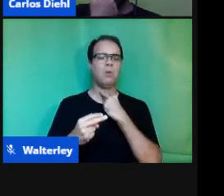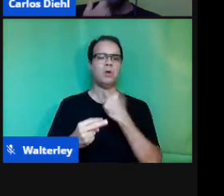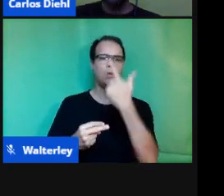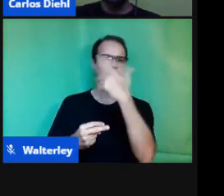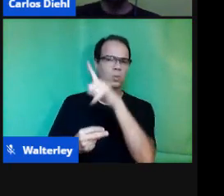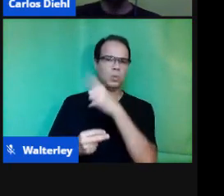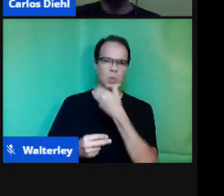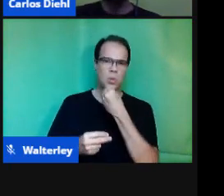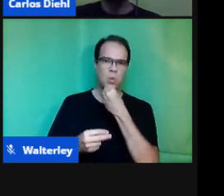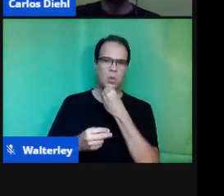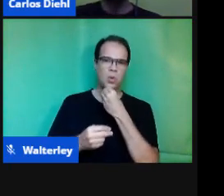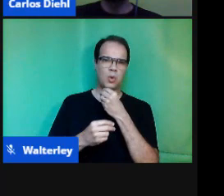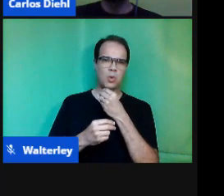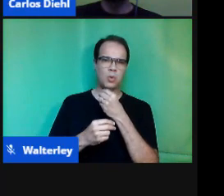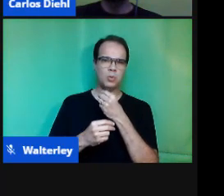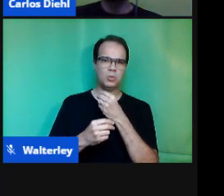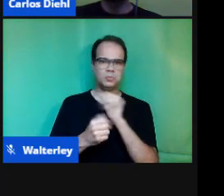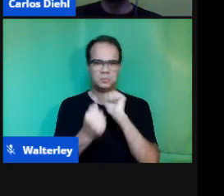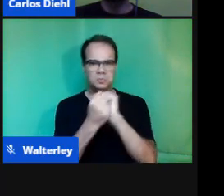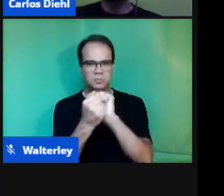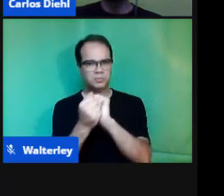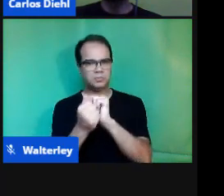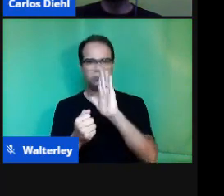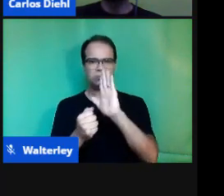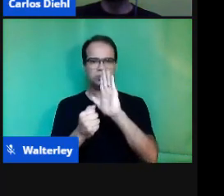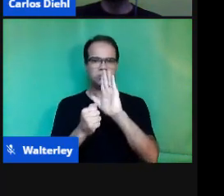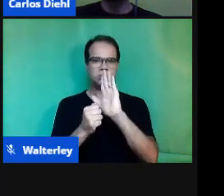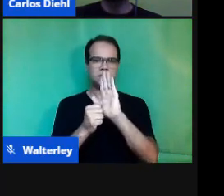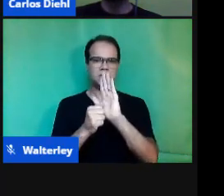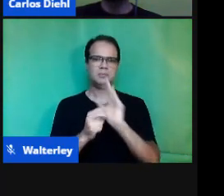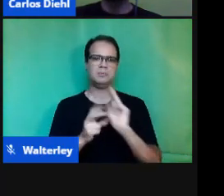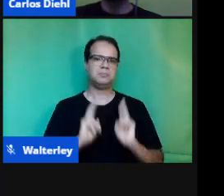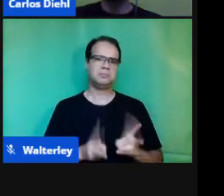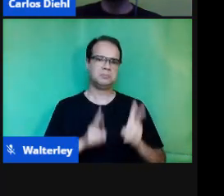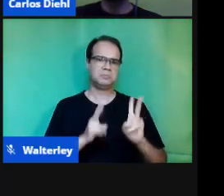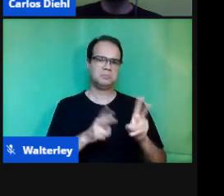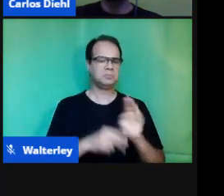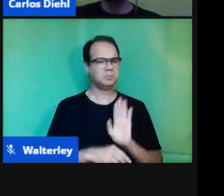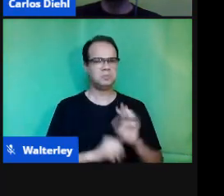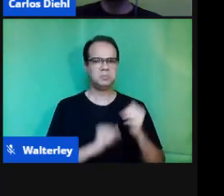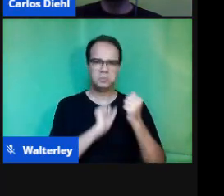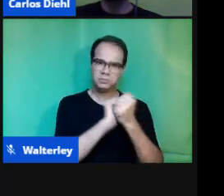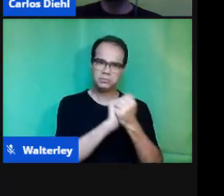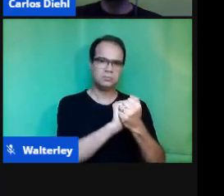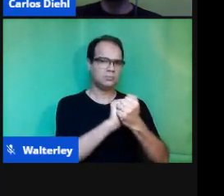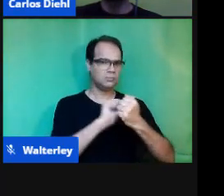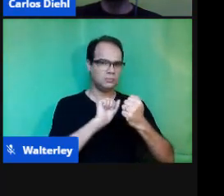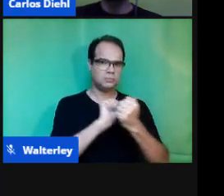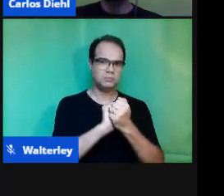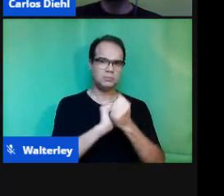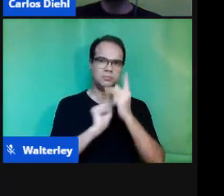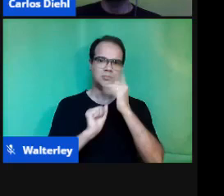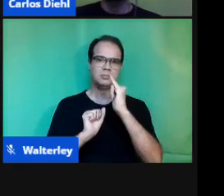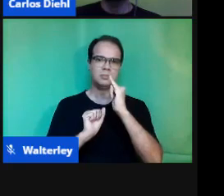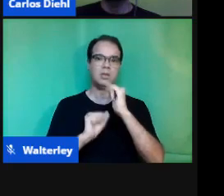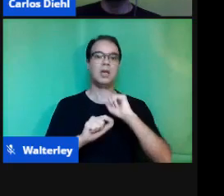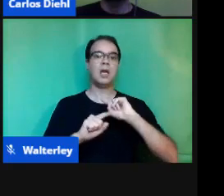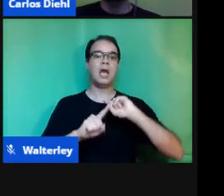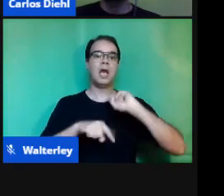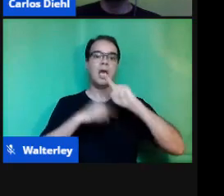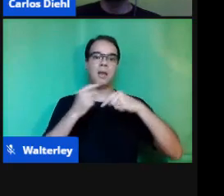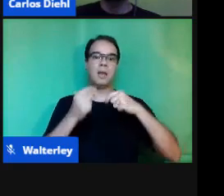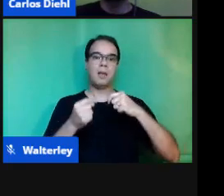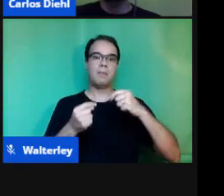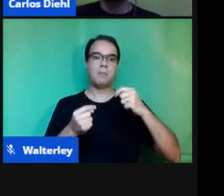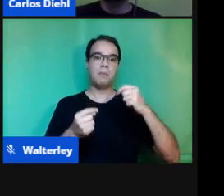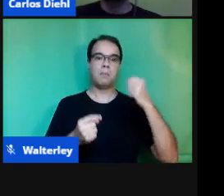proteger de qualquer jeito, de todo mundo. Aí foi assim. E quando foi a primeira vez que eu saí, que eu conheci o pai da